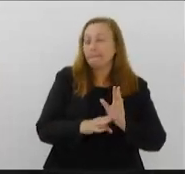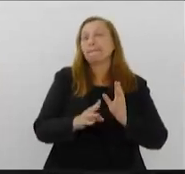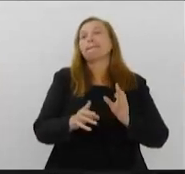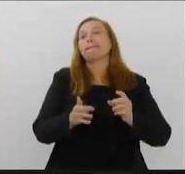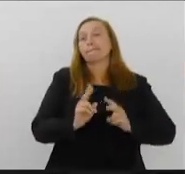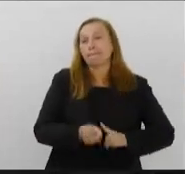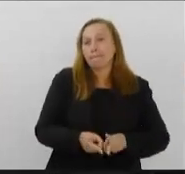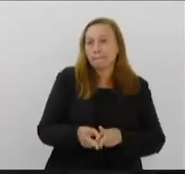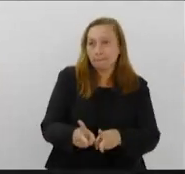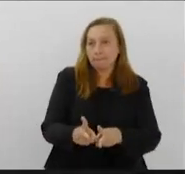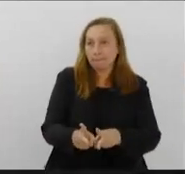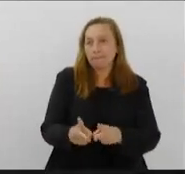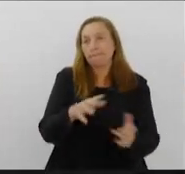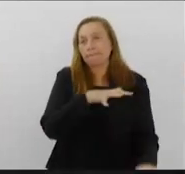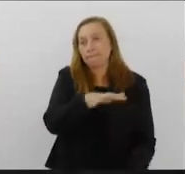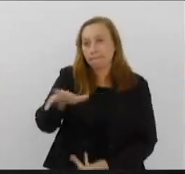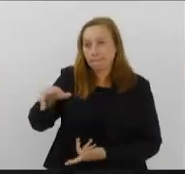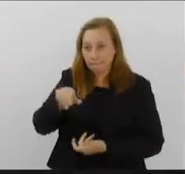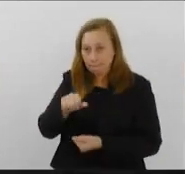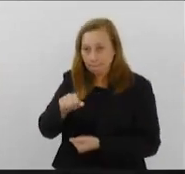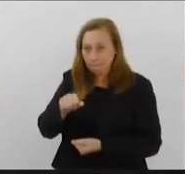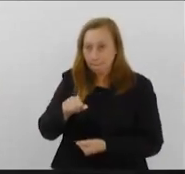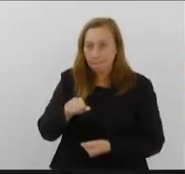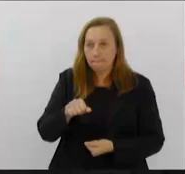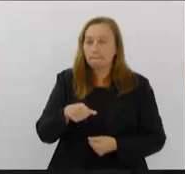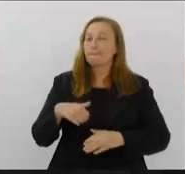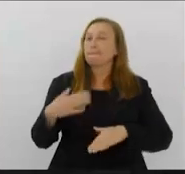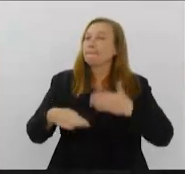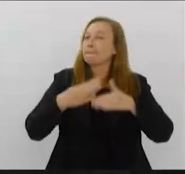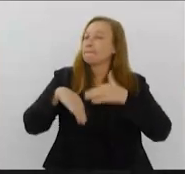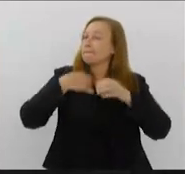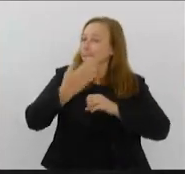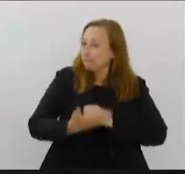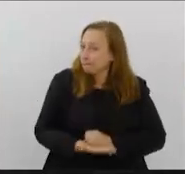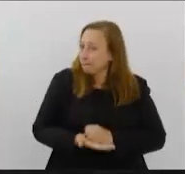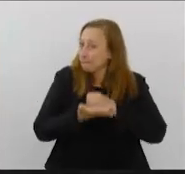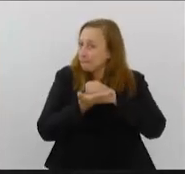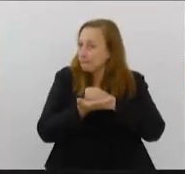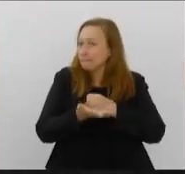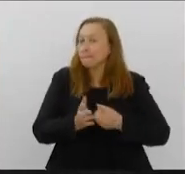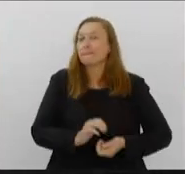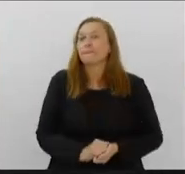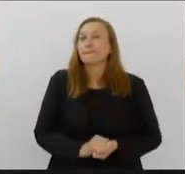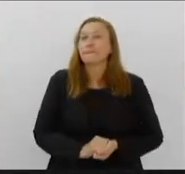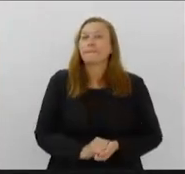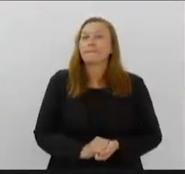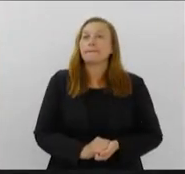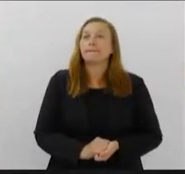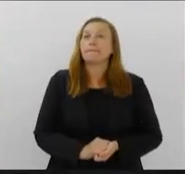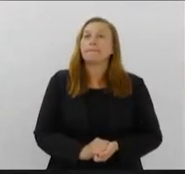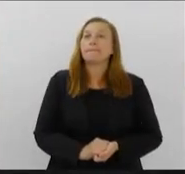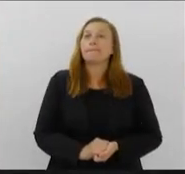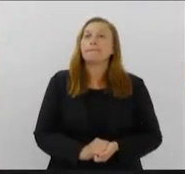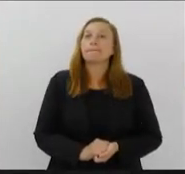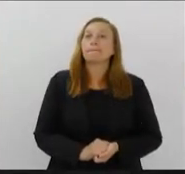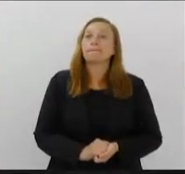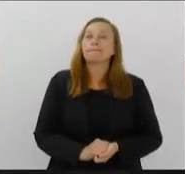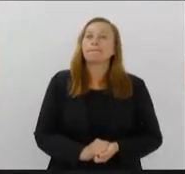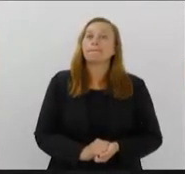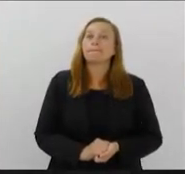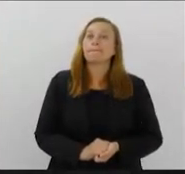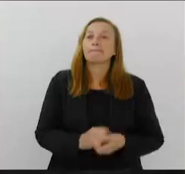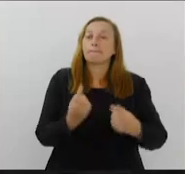continuidade do planeta, portanto, de desenvolvimento sustentável, é a agenda do enfrentamento